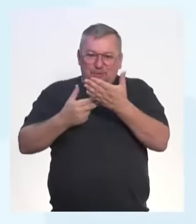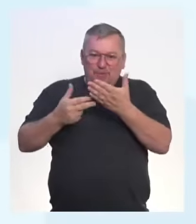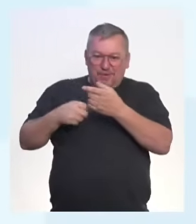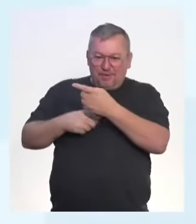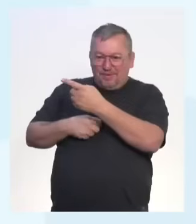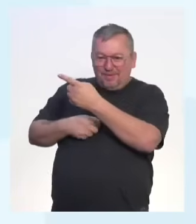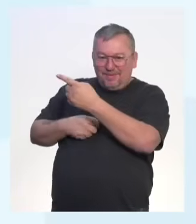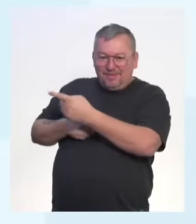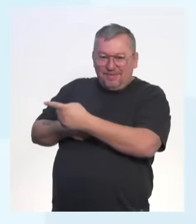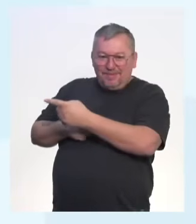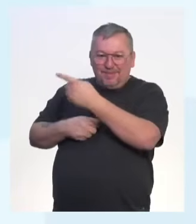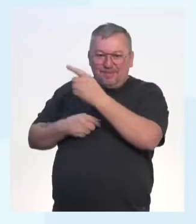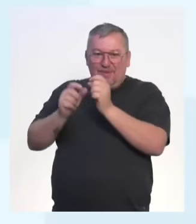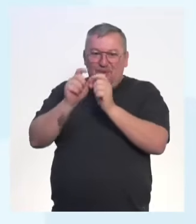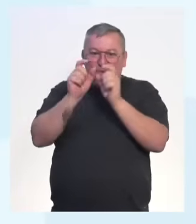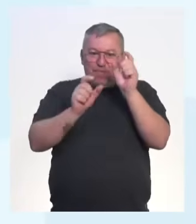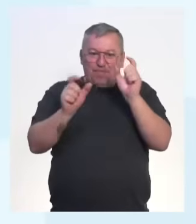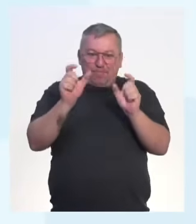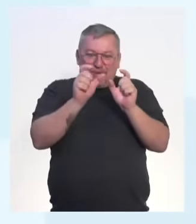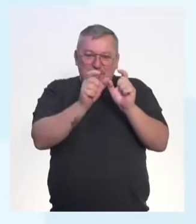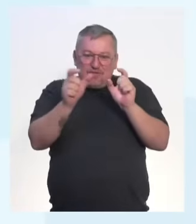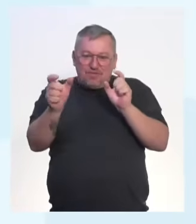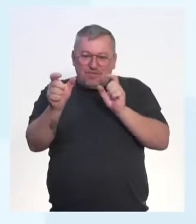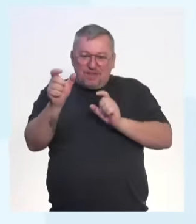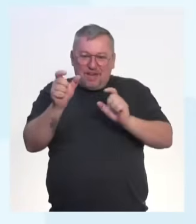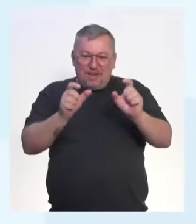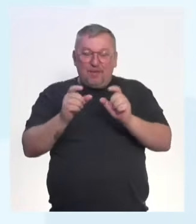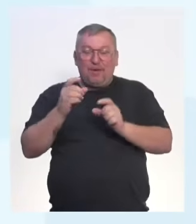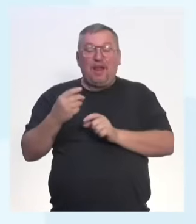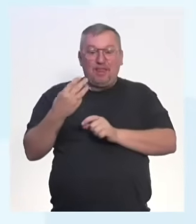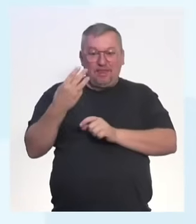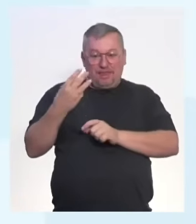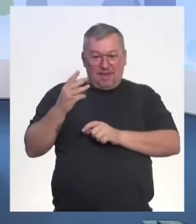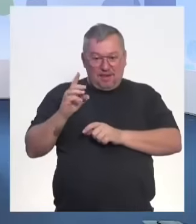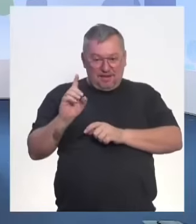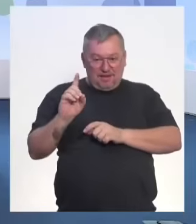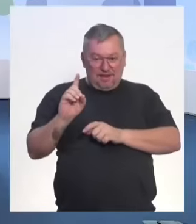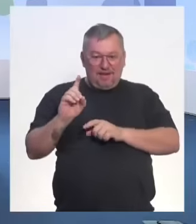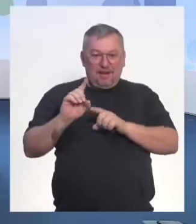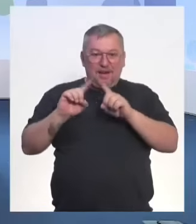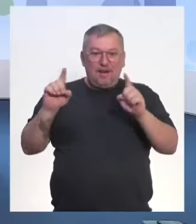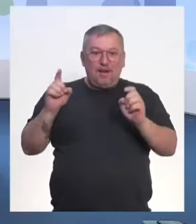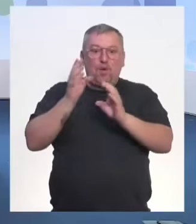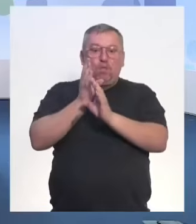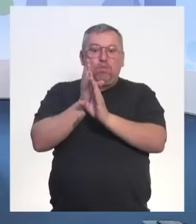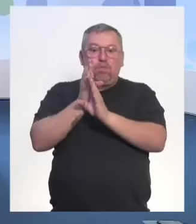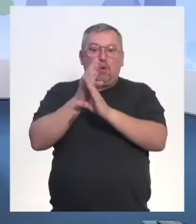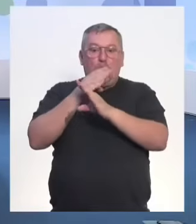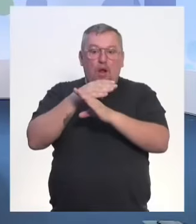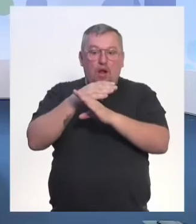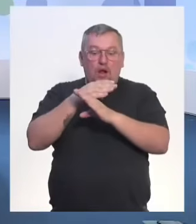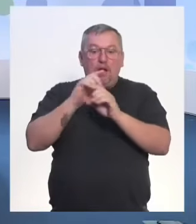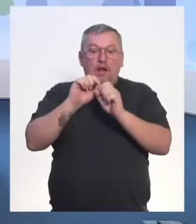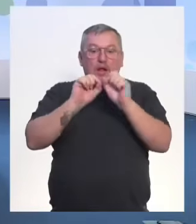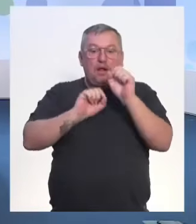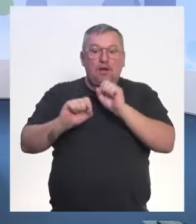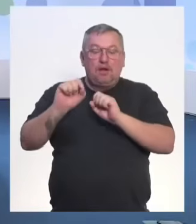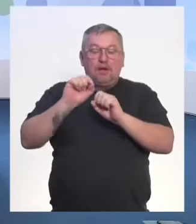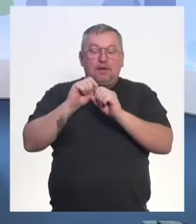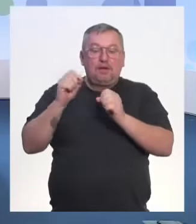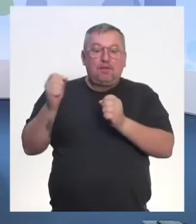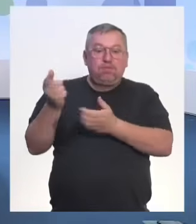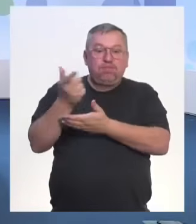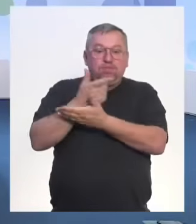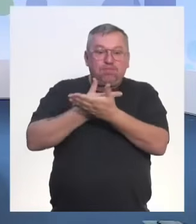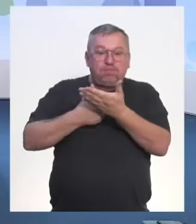alguns pedaços tirados dele, né? Exato. Então, essa ideia de poliedros, essa construção geométrica, né?